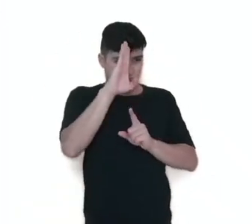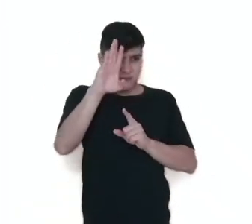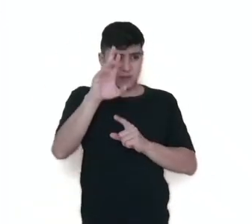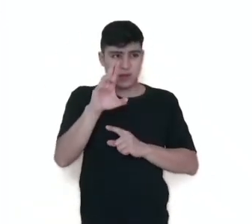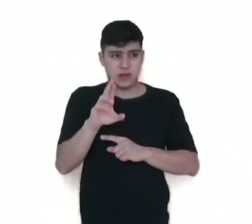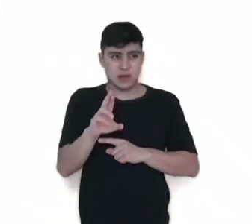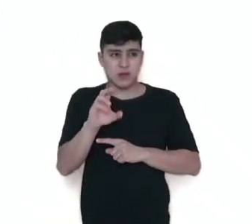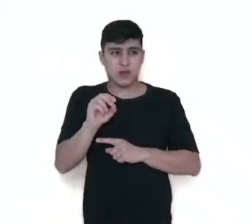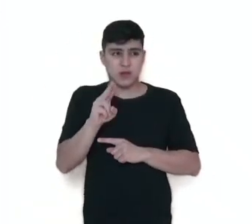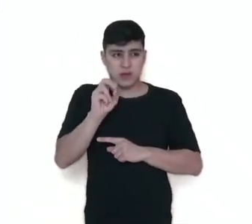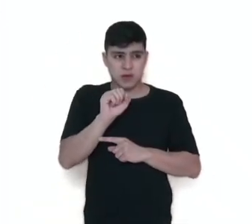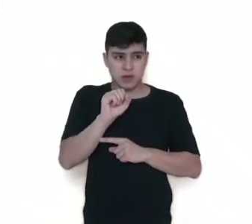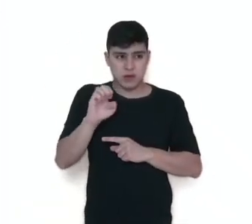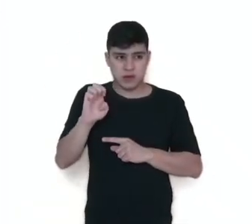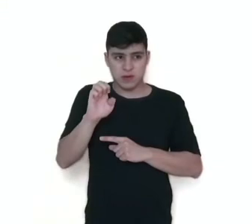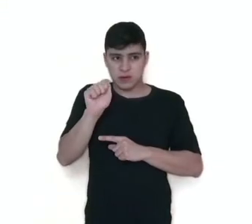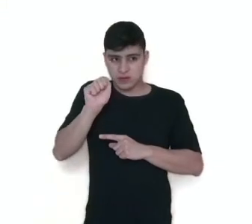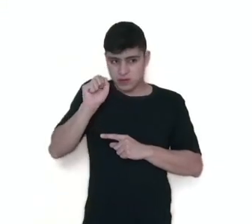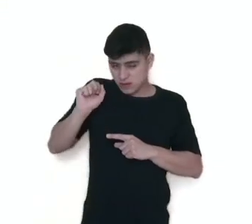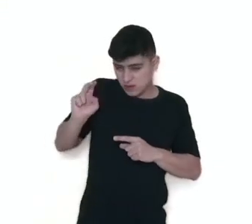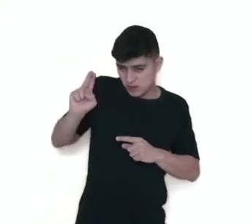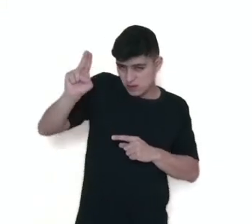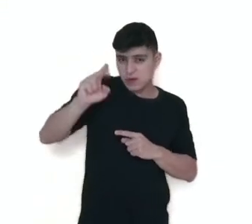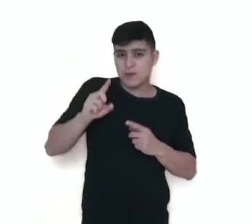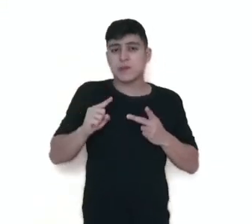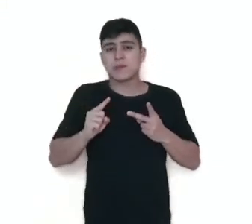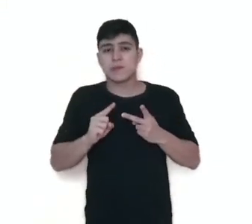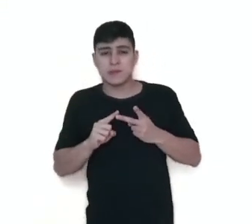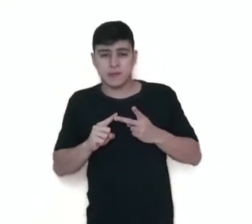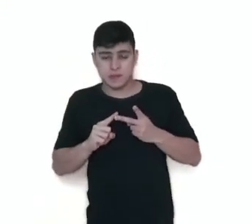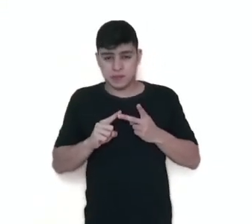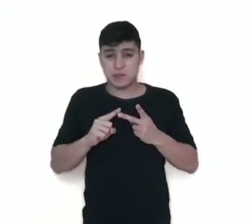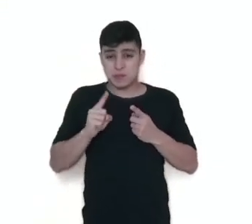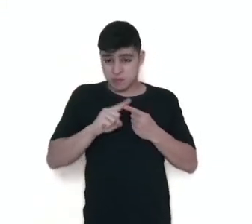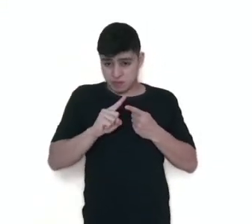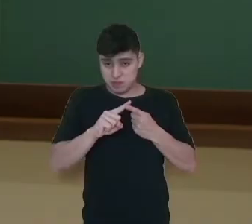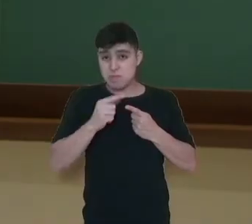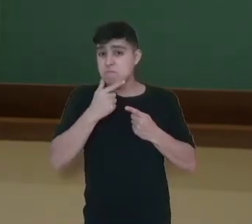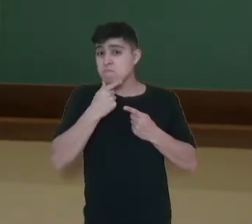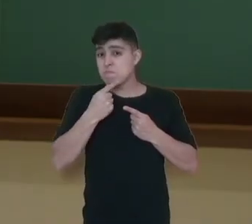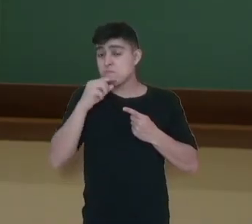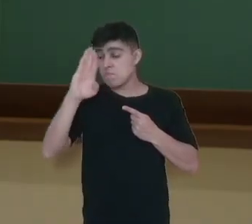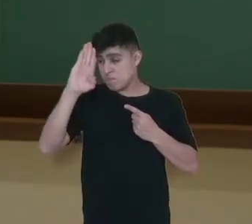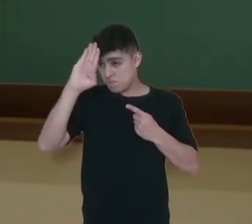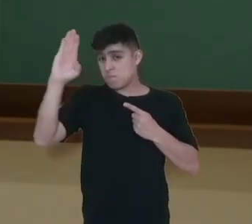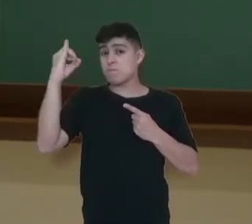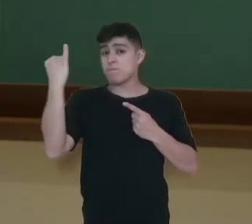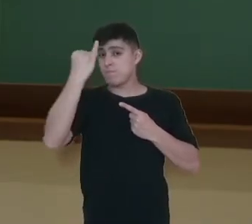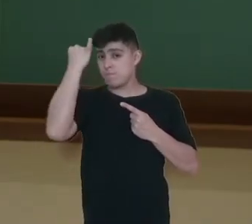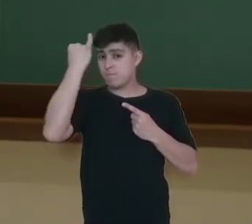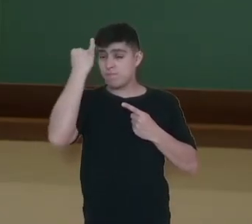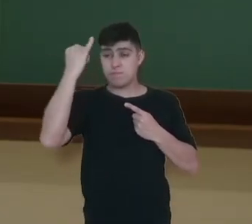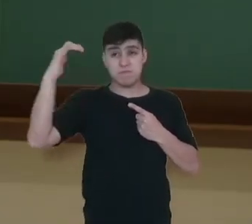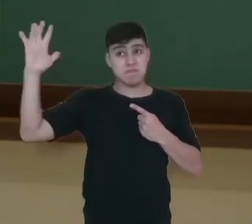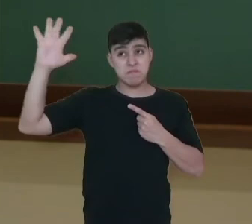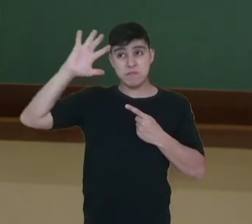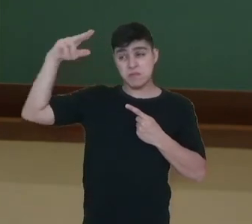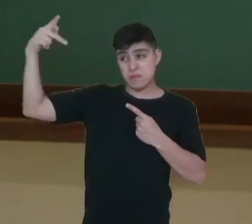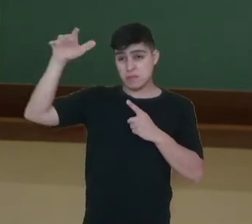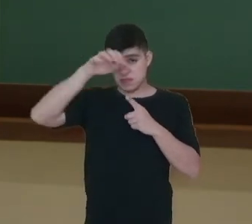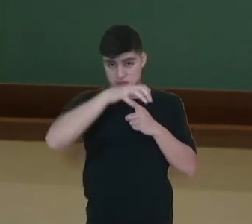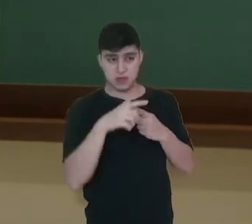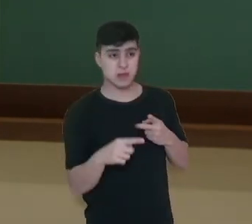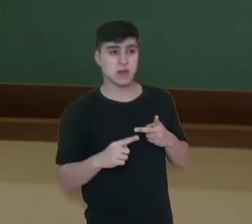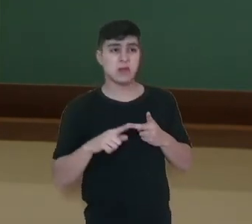principalmente dos pensamentos de Rousseau, né? Rousseau vai ser muito importante, né? Os pensamentos de Rousseau. O pensamento